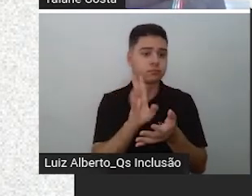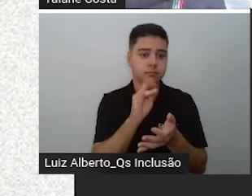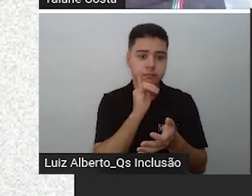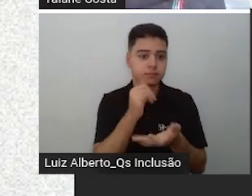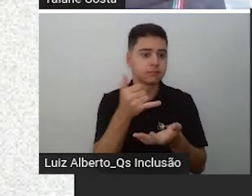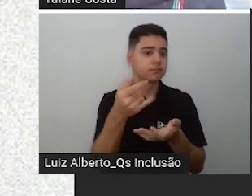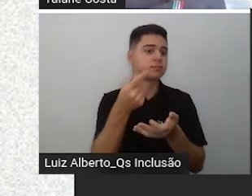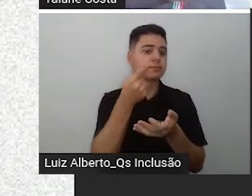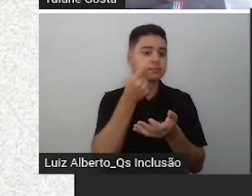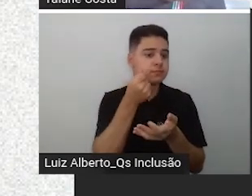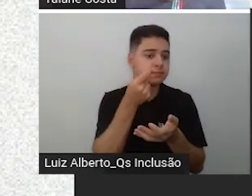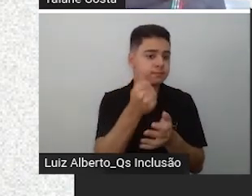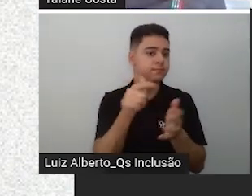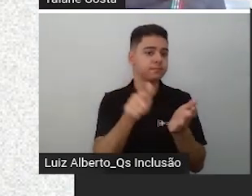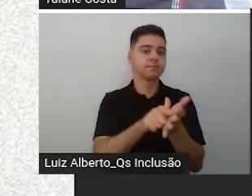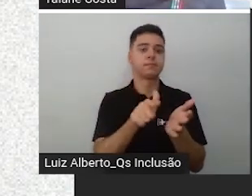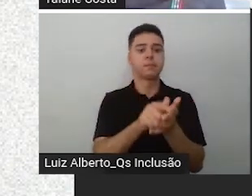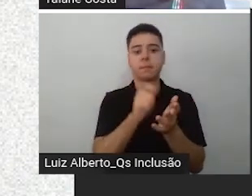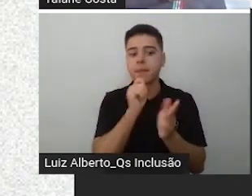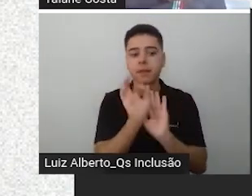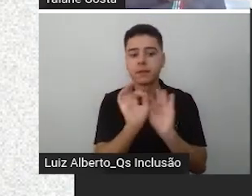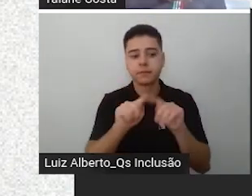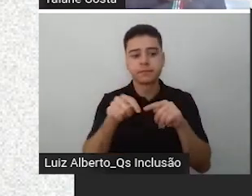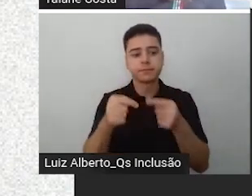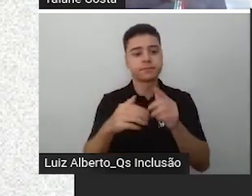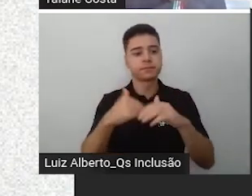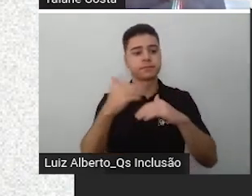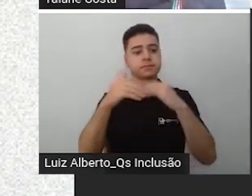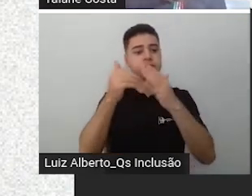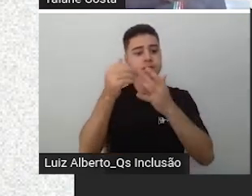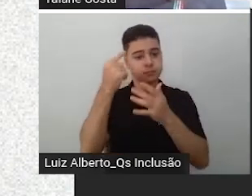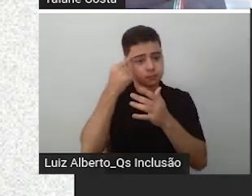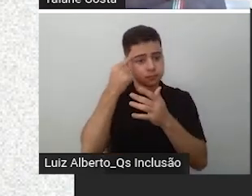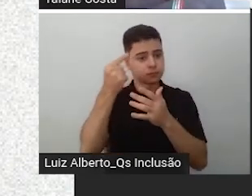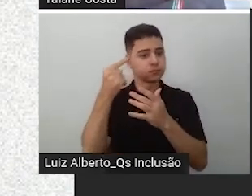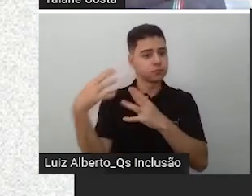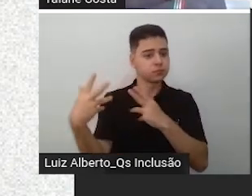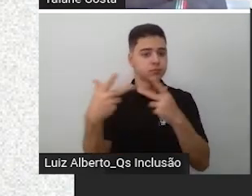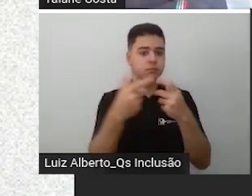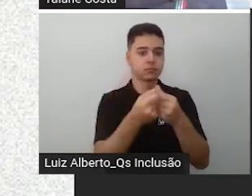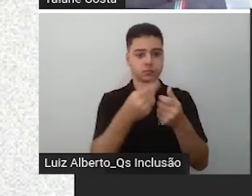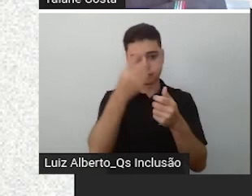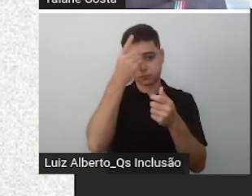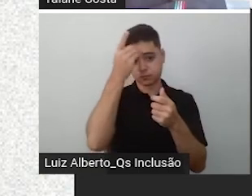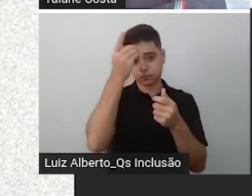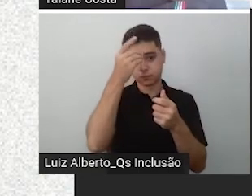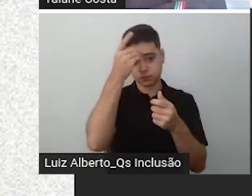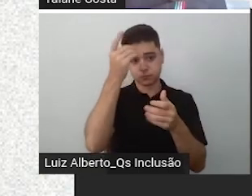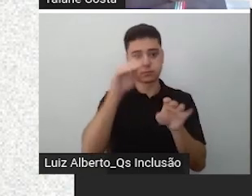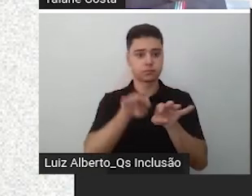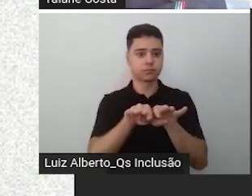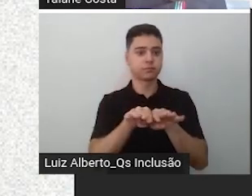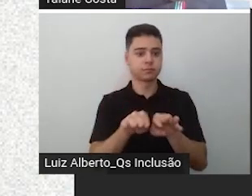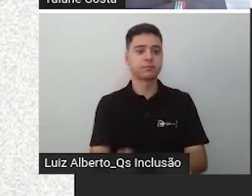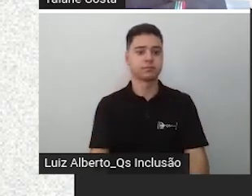lápis e papel na mão, né, mas desenvolver o raciocínio criativo também.